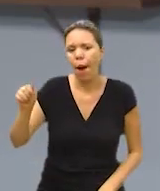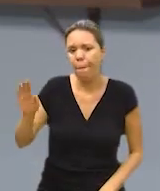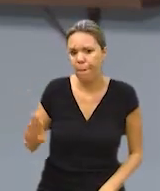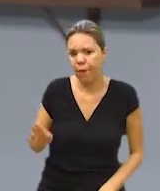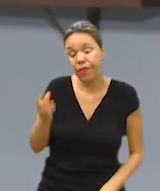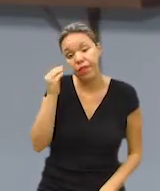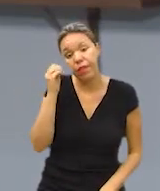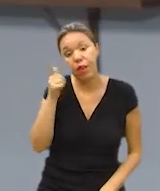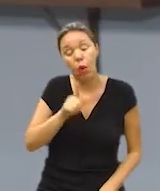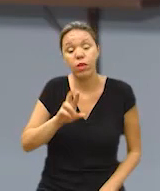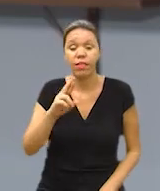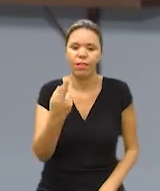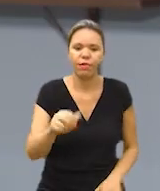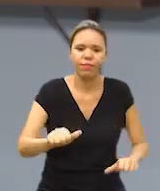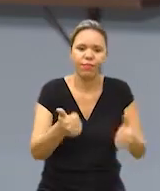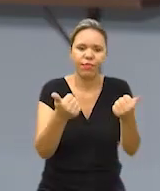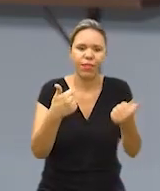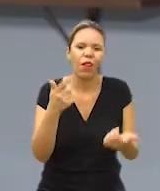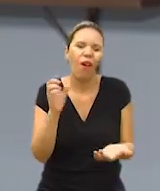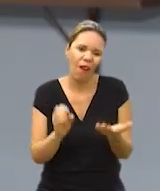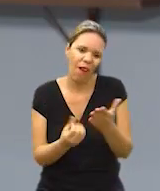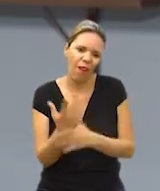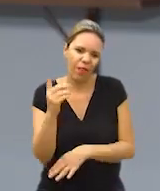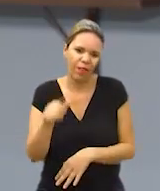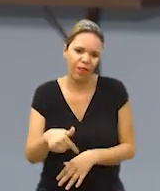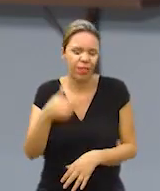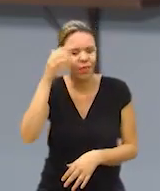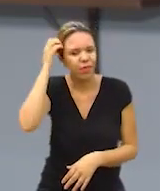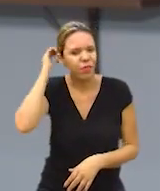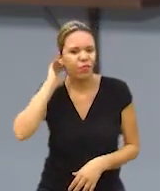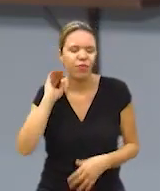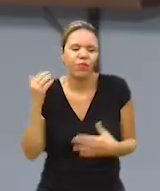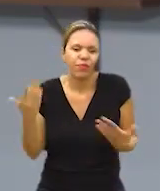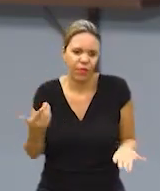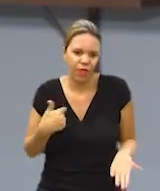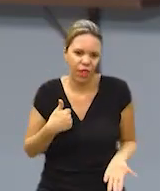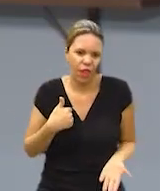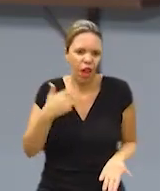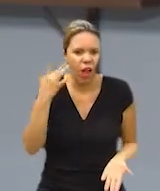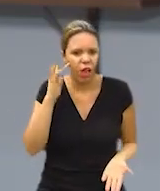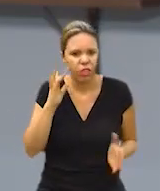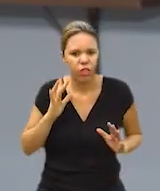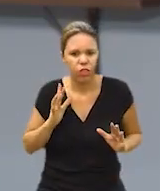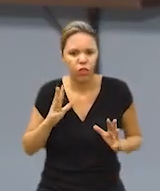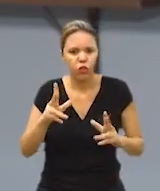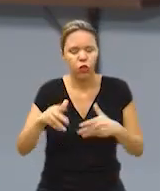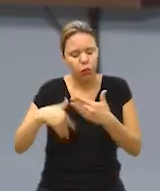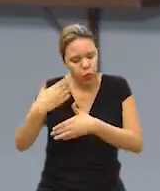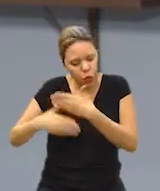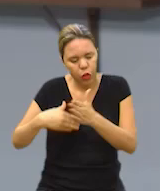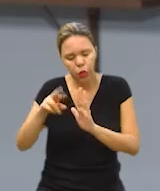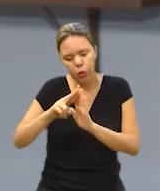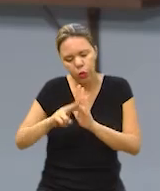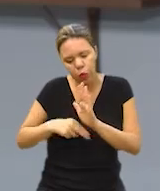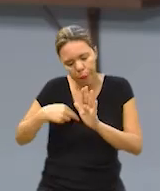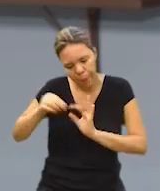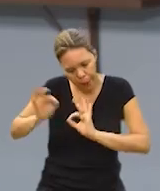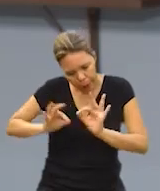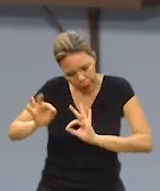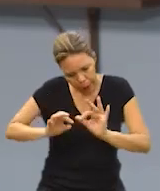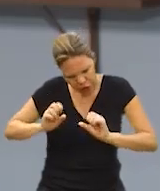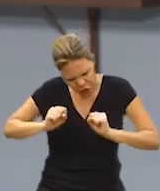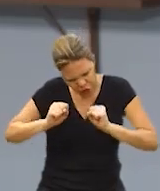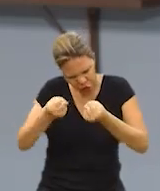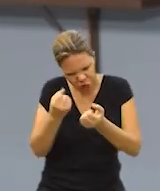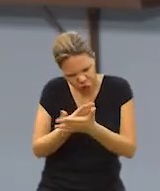sabe, conseguir um resultado positivo. E foi o que aconteceu. Então, eu considero que todo o meu procedimento, minha preparação,